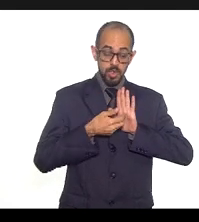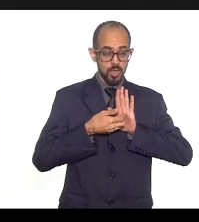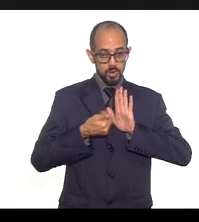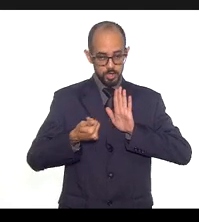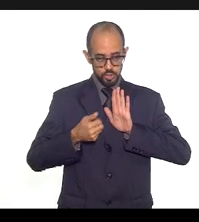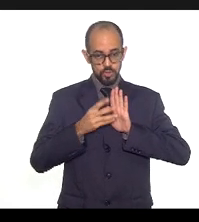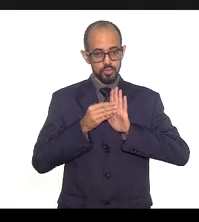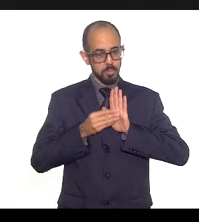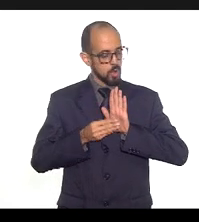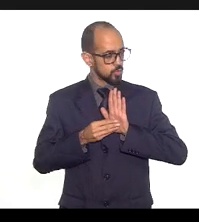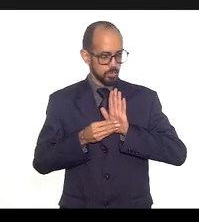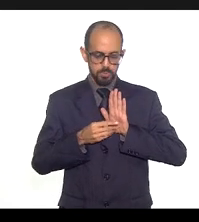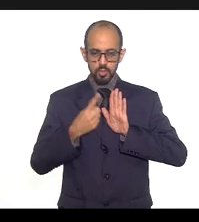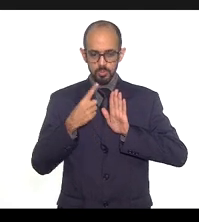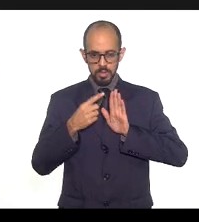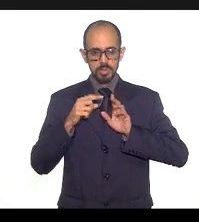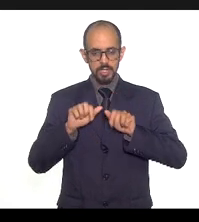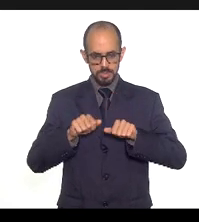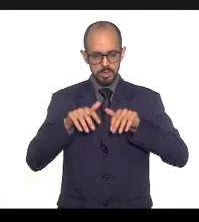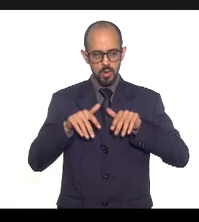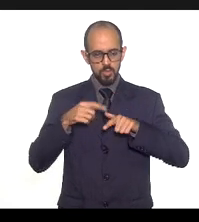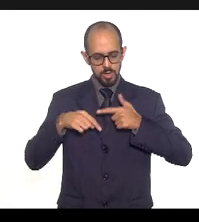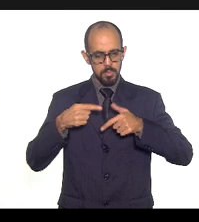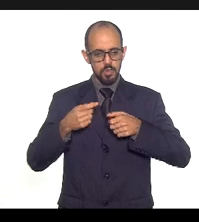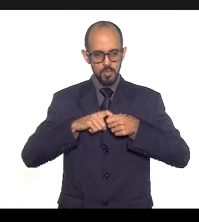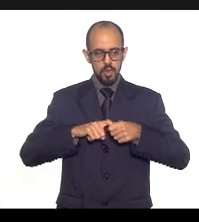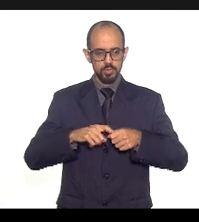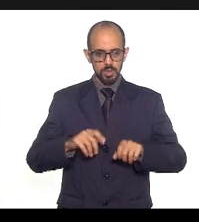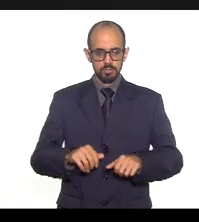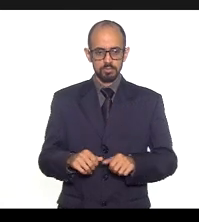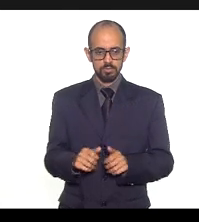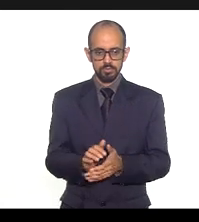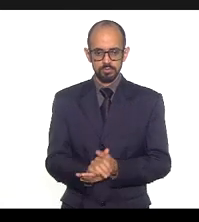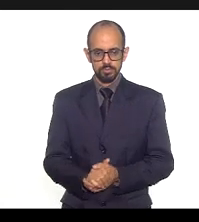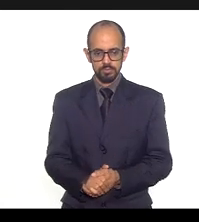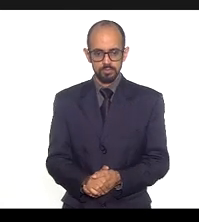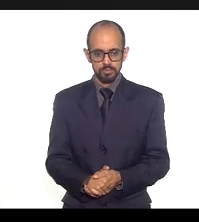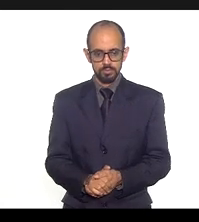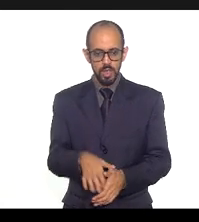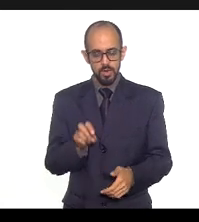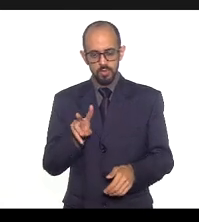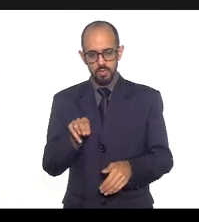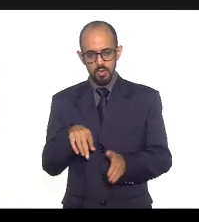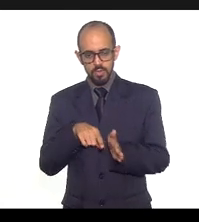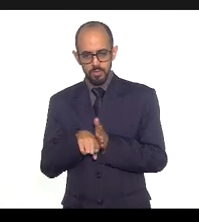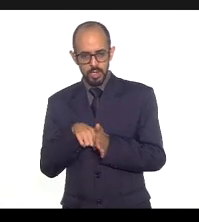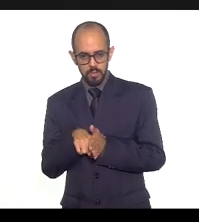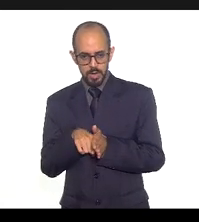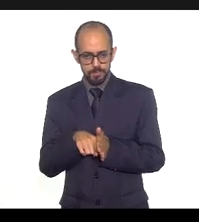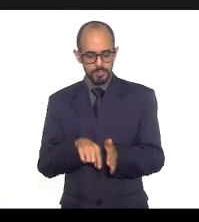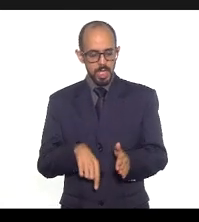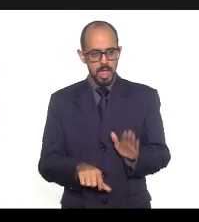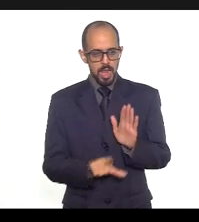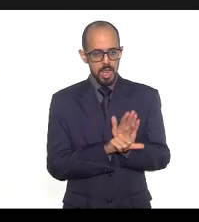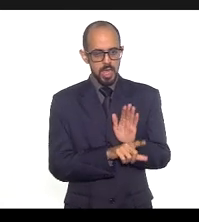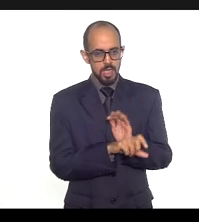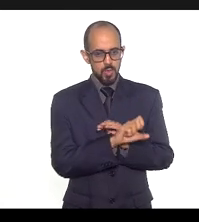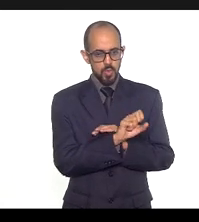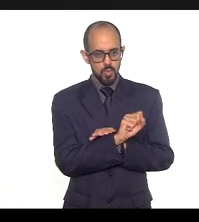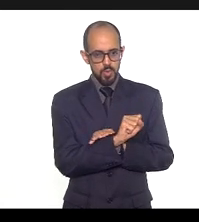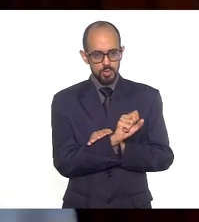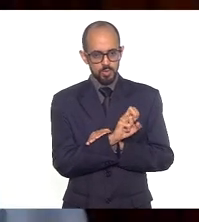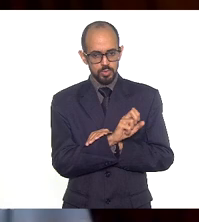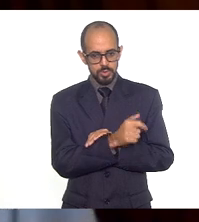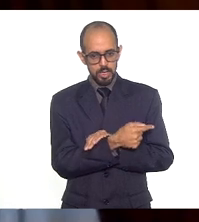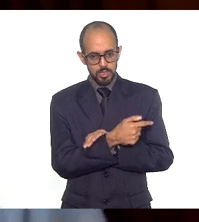sessão. Retira de pauta, deputado Luiz Paulo. O 11 da pauta para averiguar. A lei, Luiz Paulo, é 8768 de 23 de março